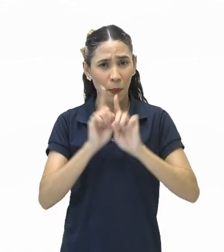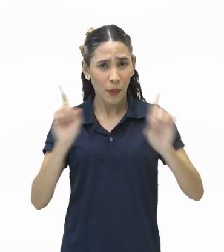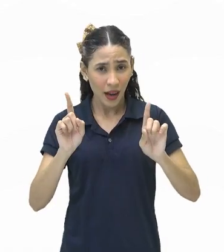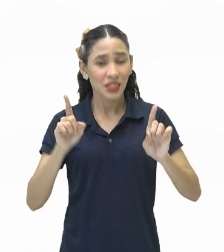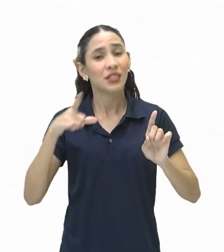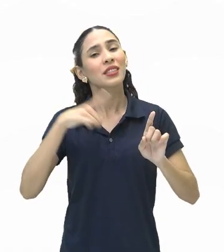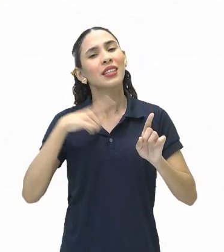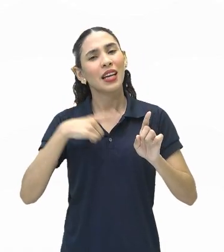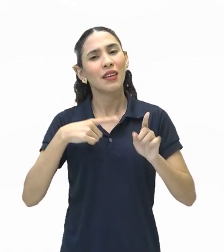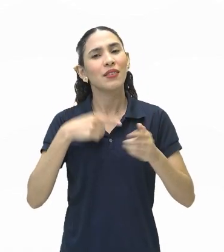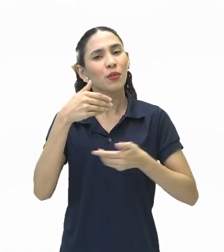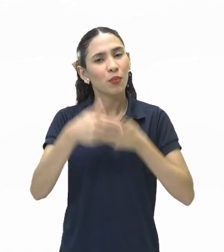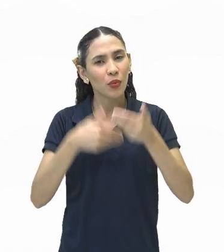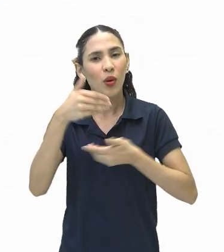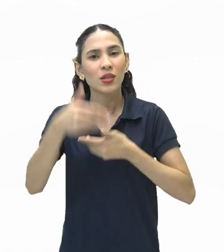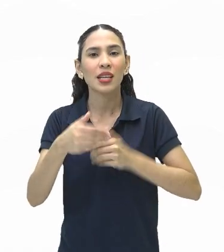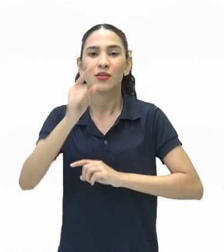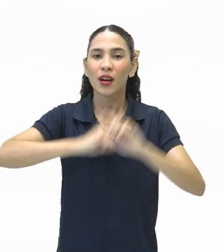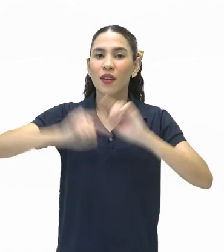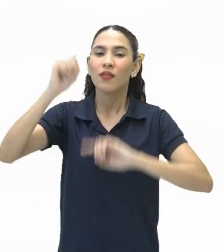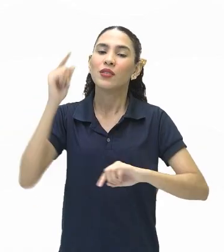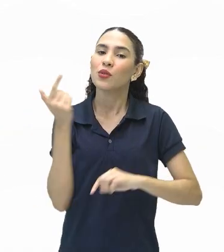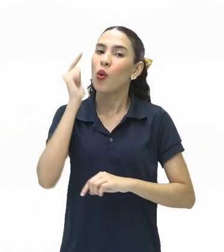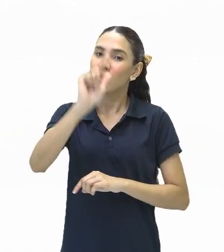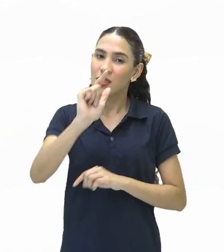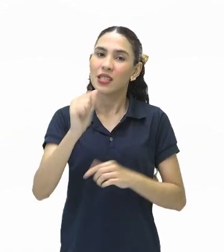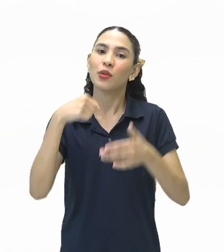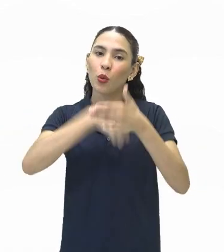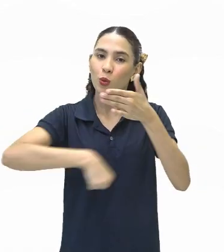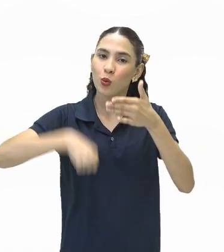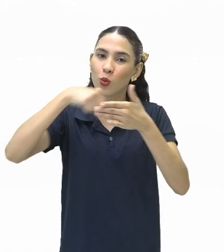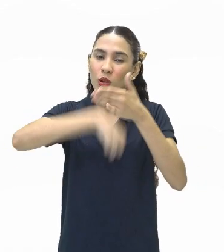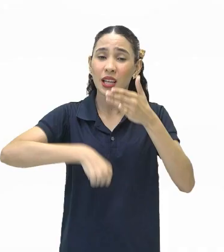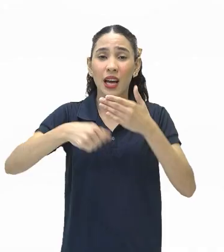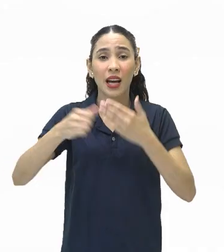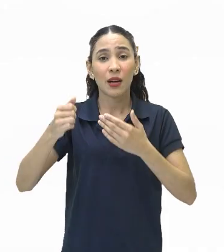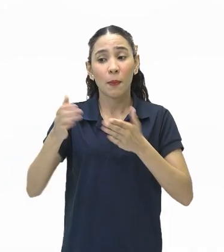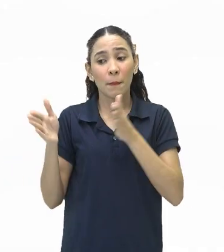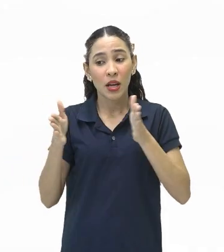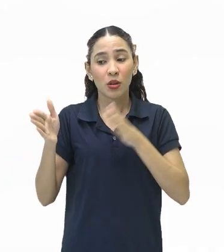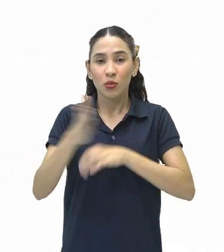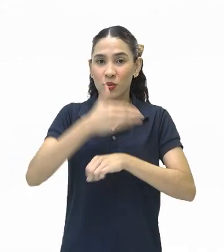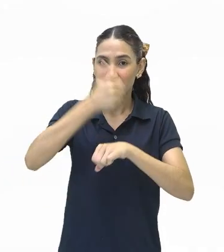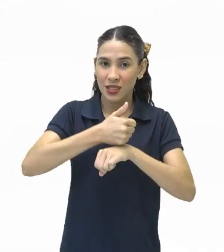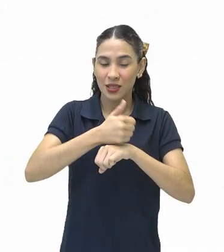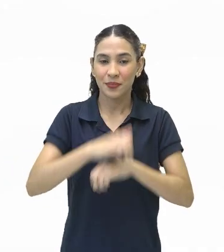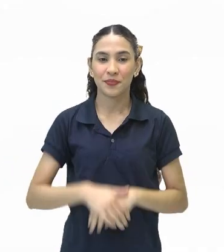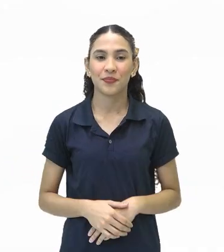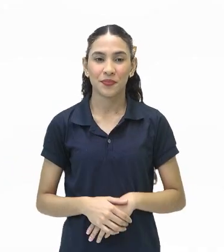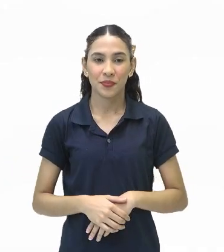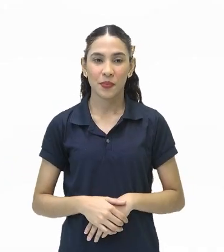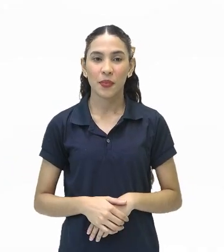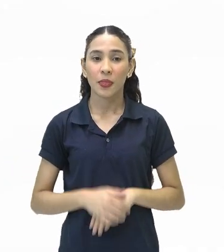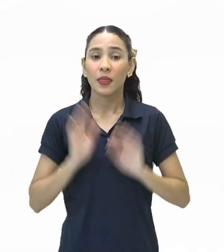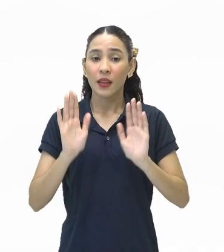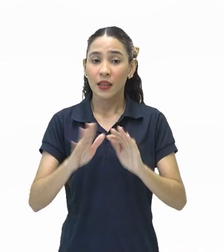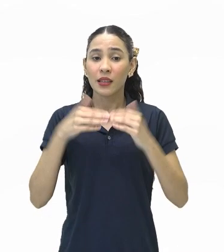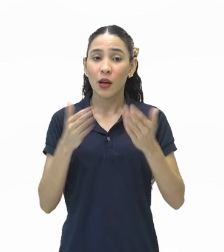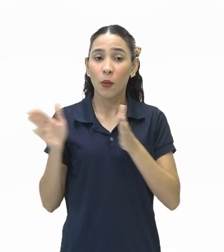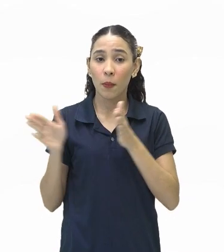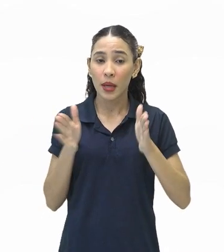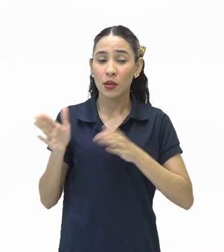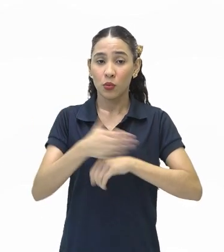processo, foi um avanço que a gente foi conseguindo ali, desde lá da colonização. Olha só, vamos lá. No